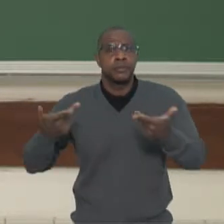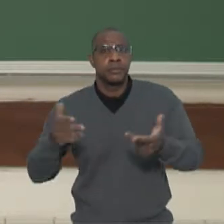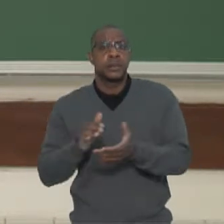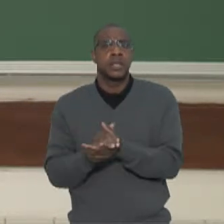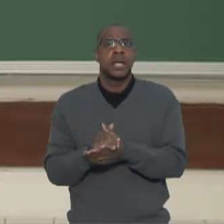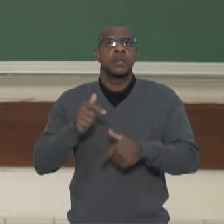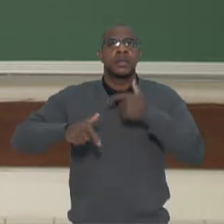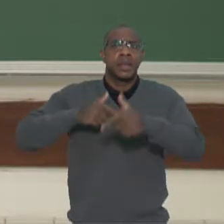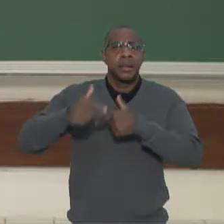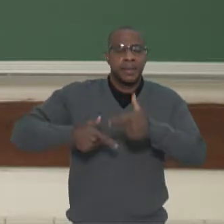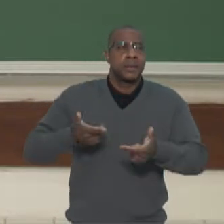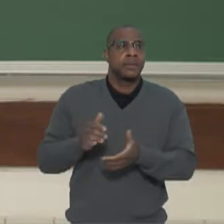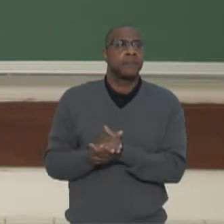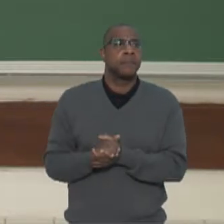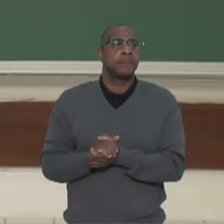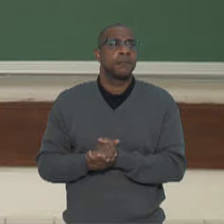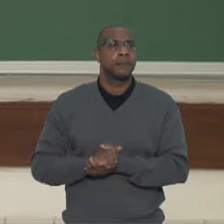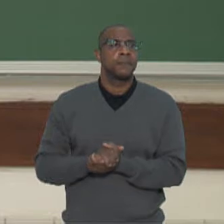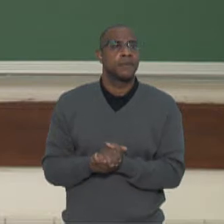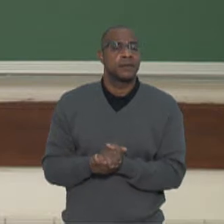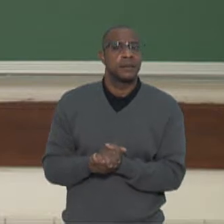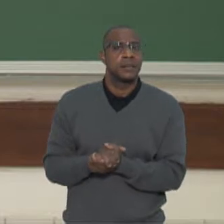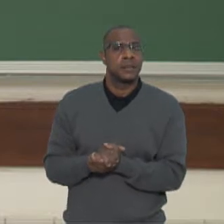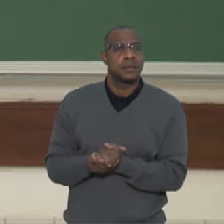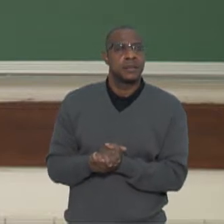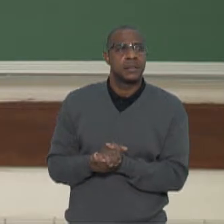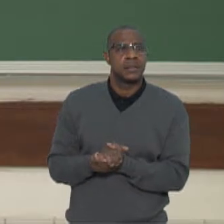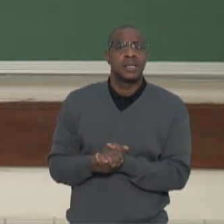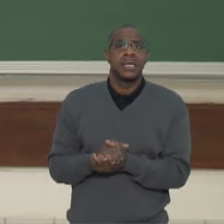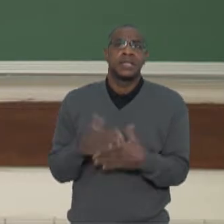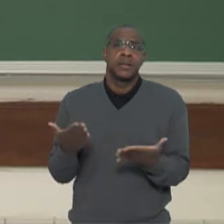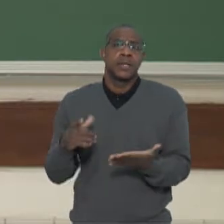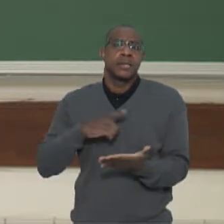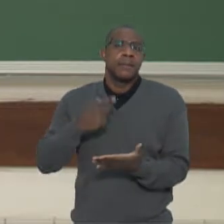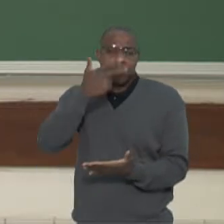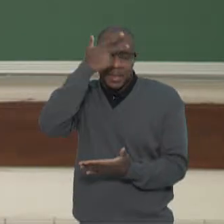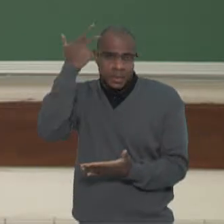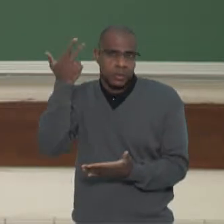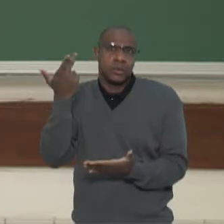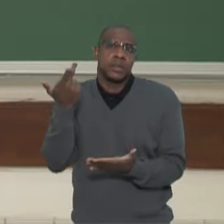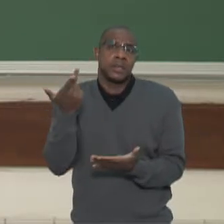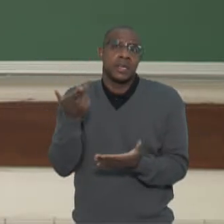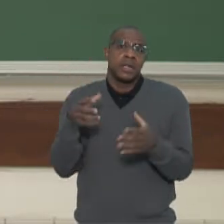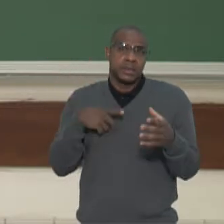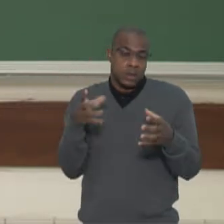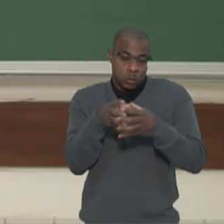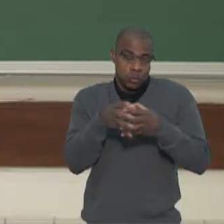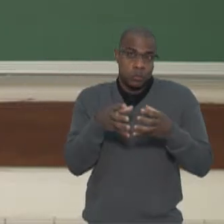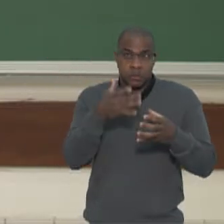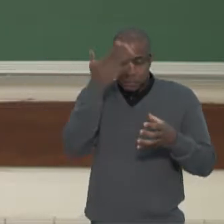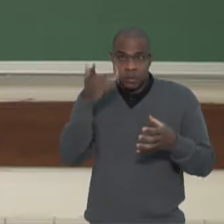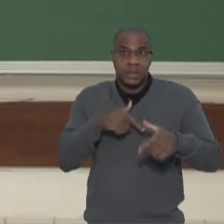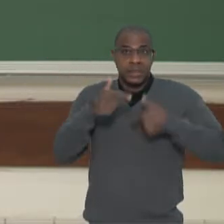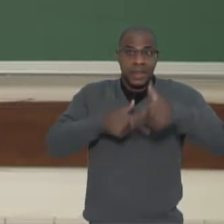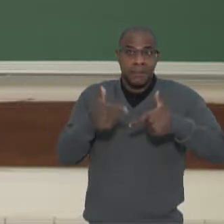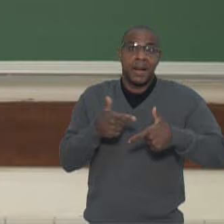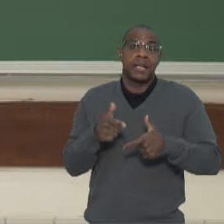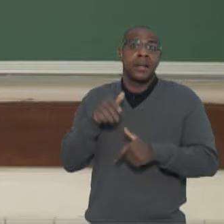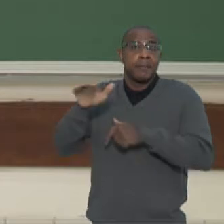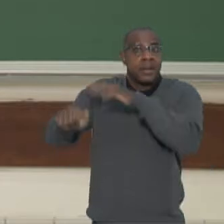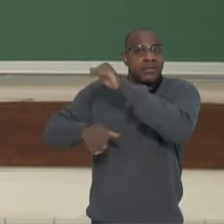trabalho forçado, né, o trabalho infantil, por exemplo, das drogas, né, justamente para trazer o jovem